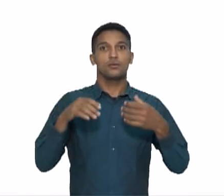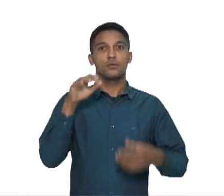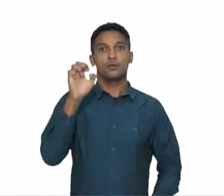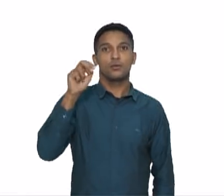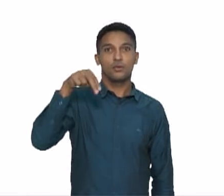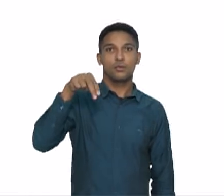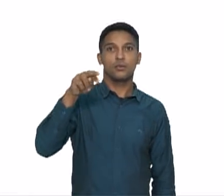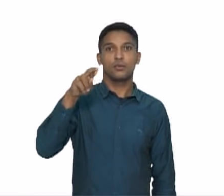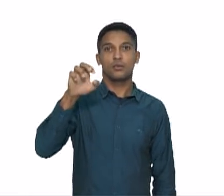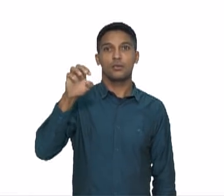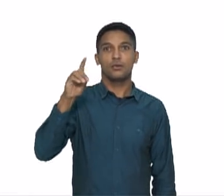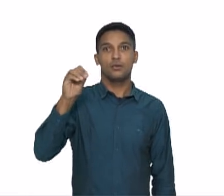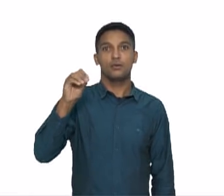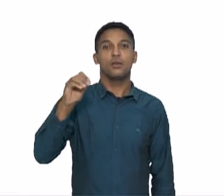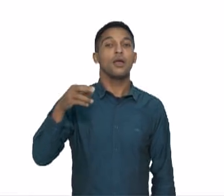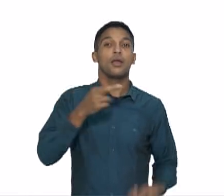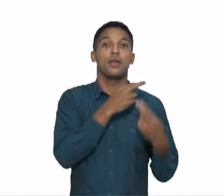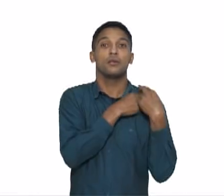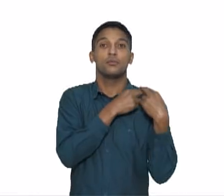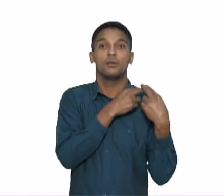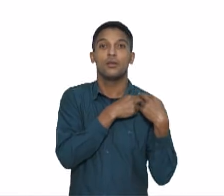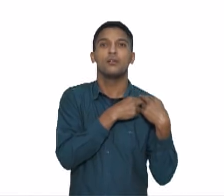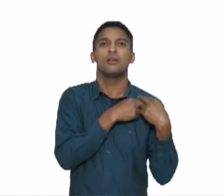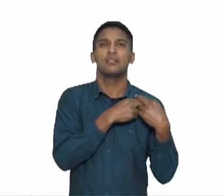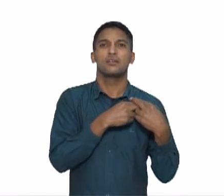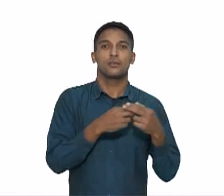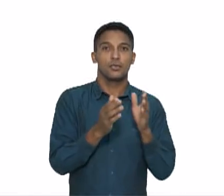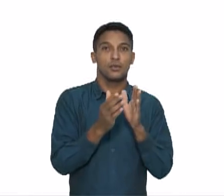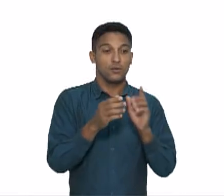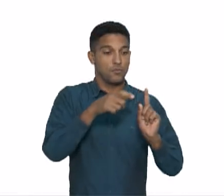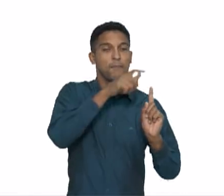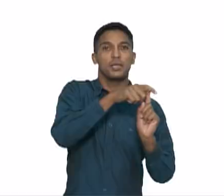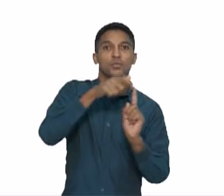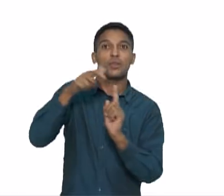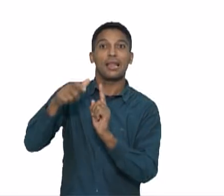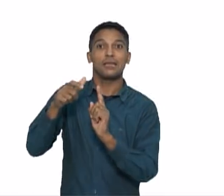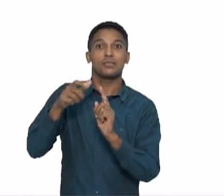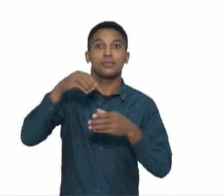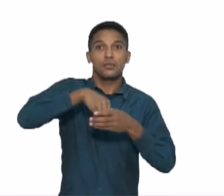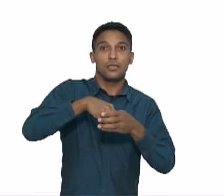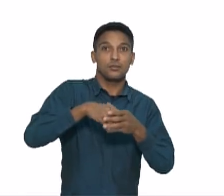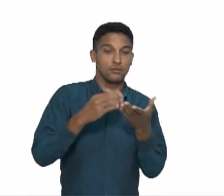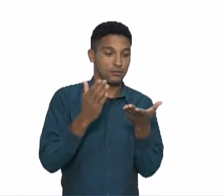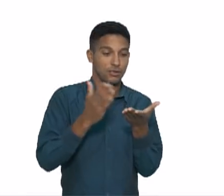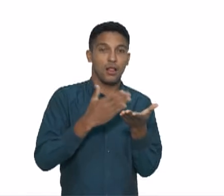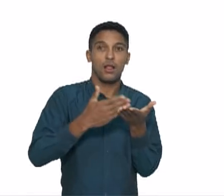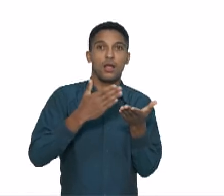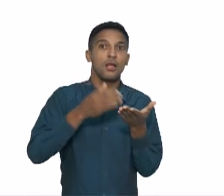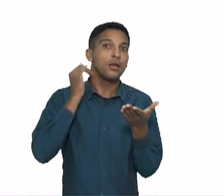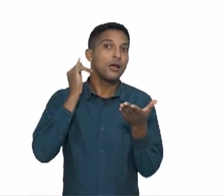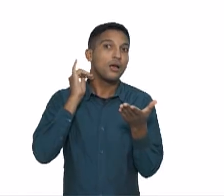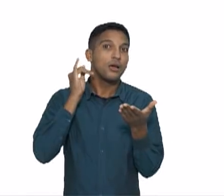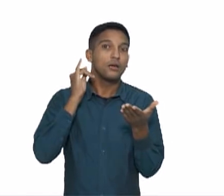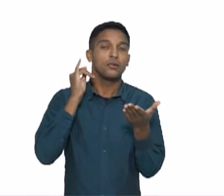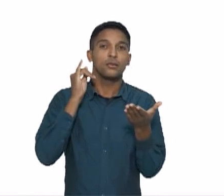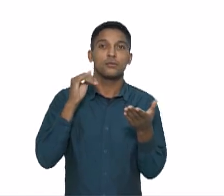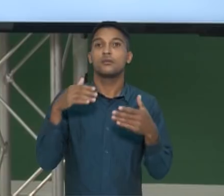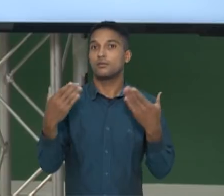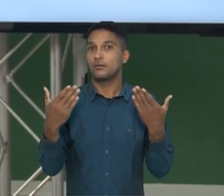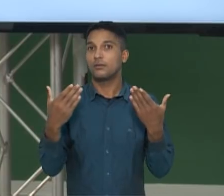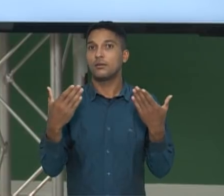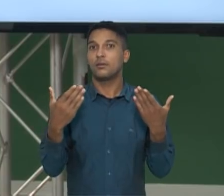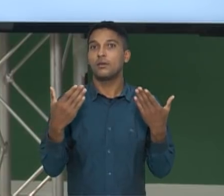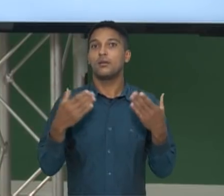Logo, o enredo é responsável pela movimentação de personagens e composições da narrativa. Então, o que é o enredo? É